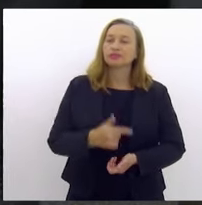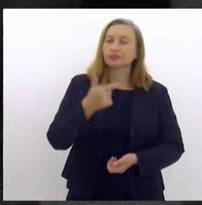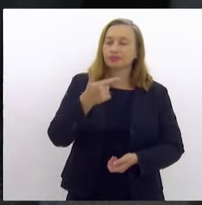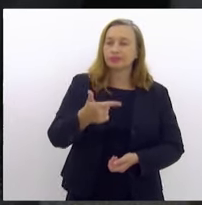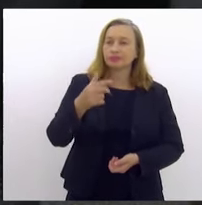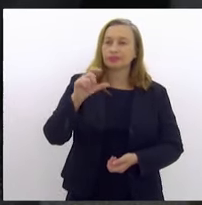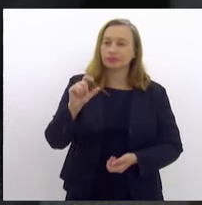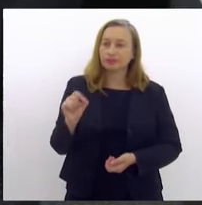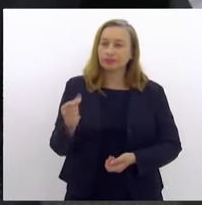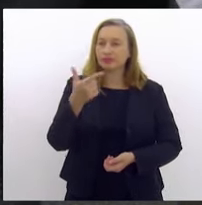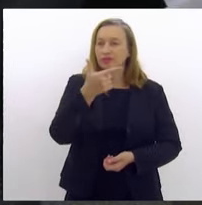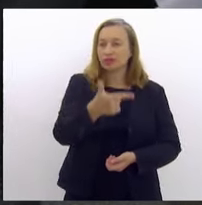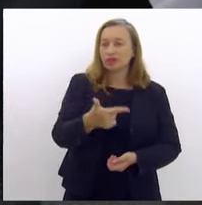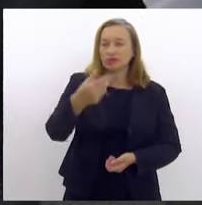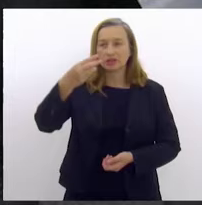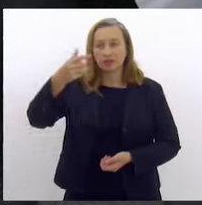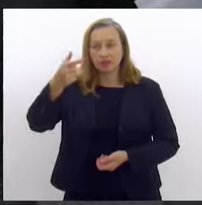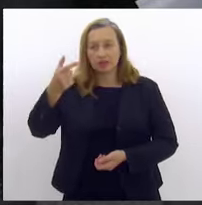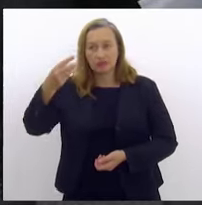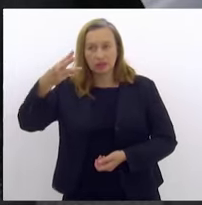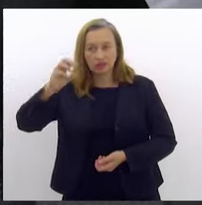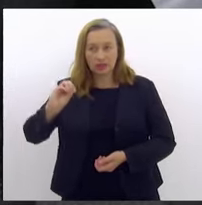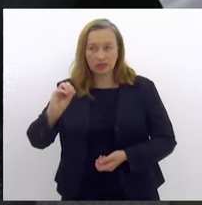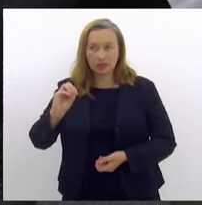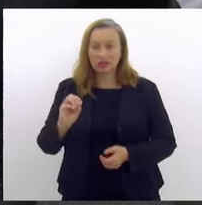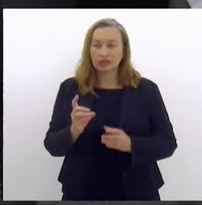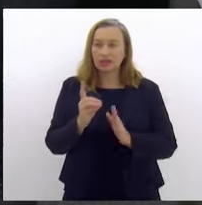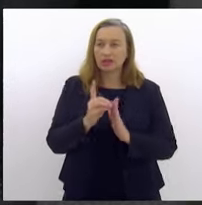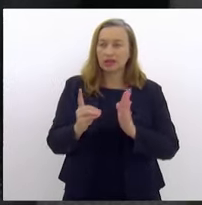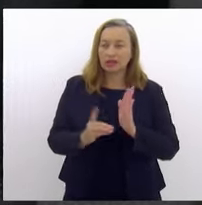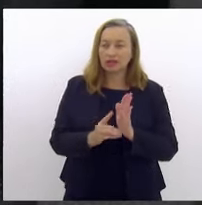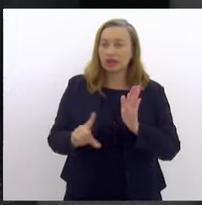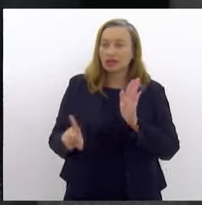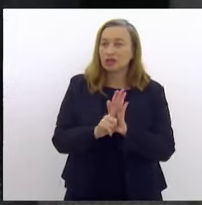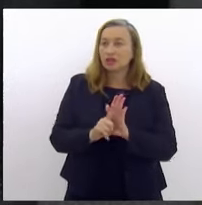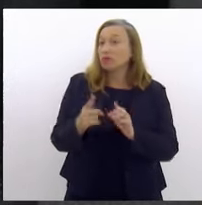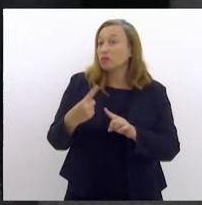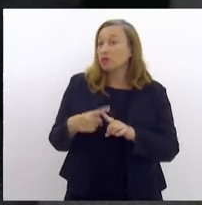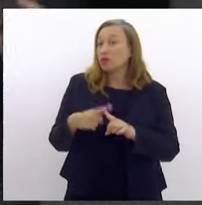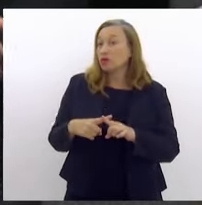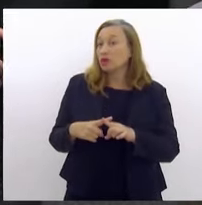220, 230 decretos-leis,